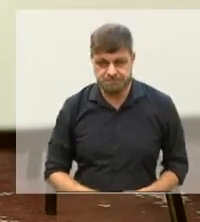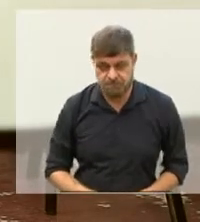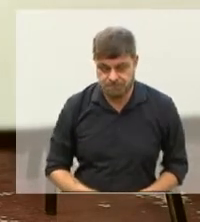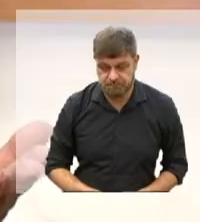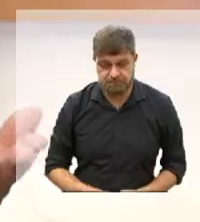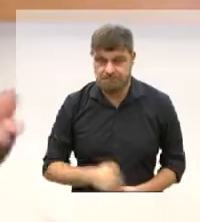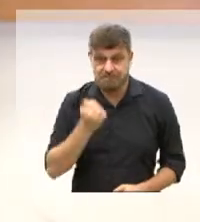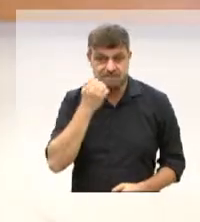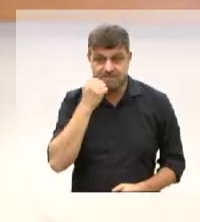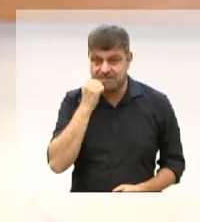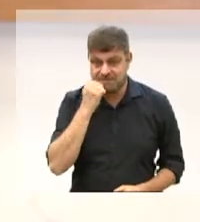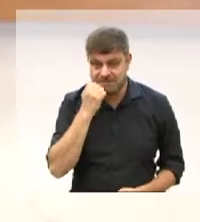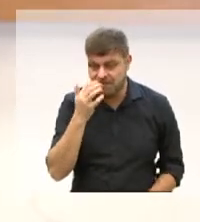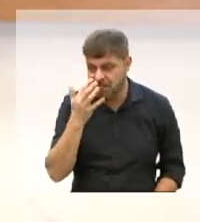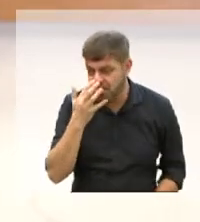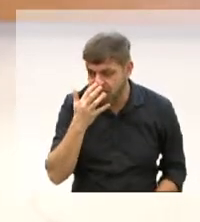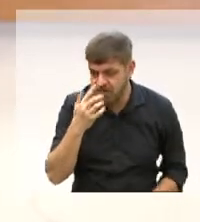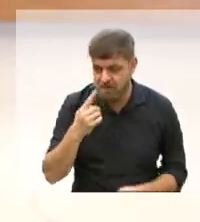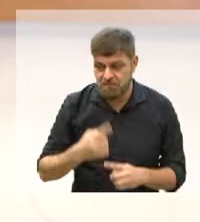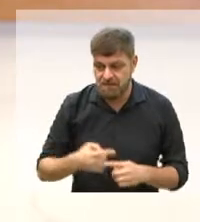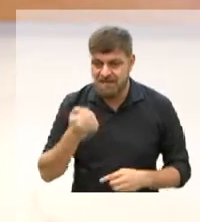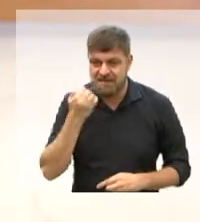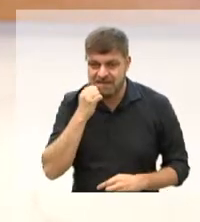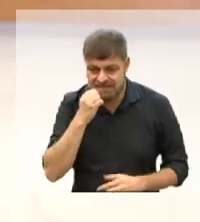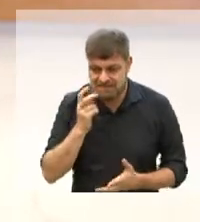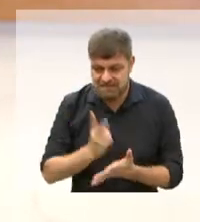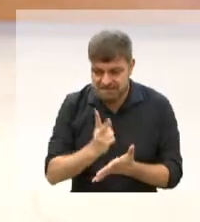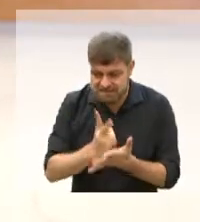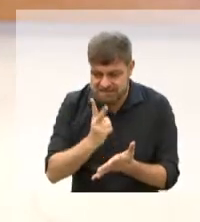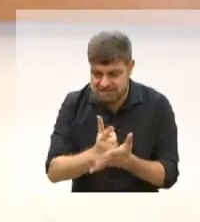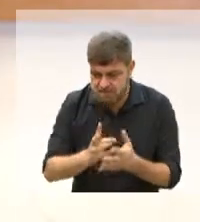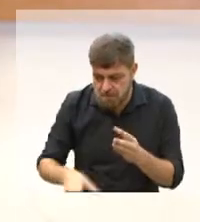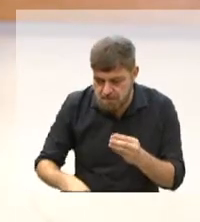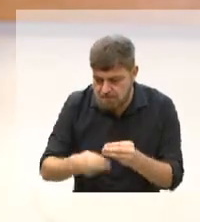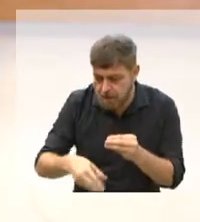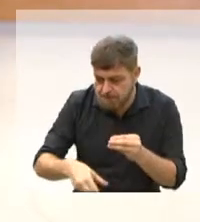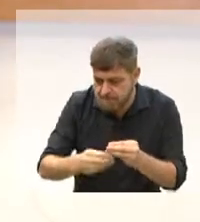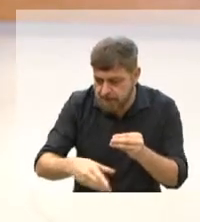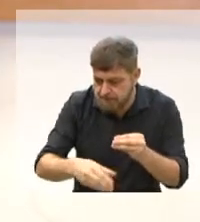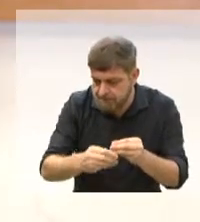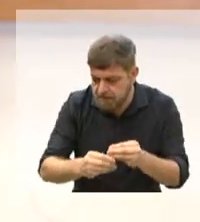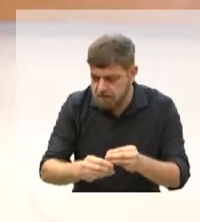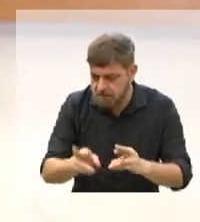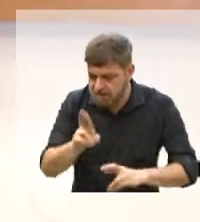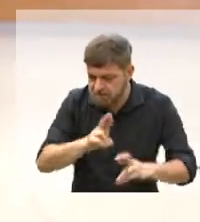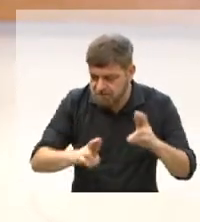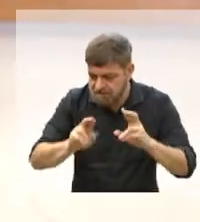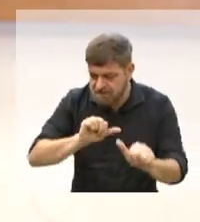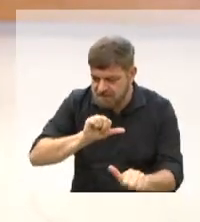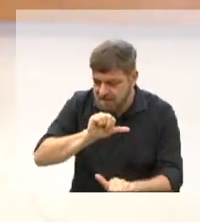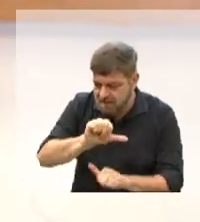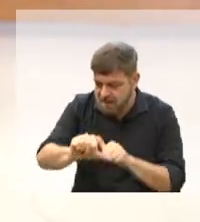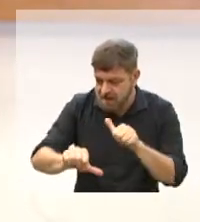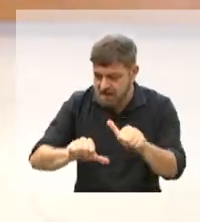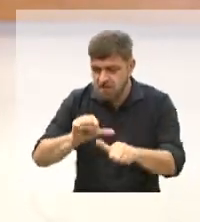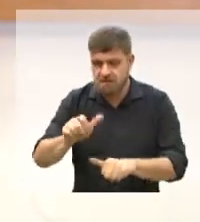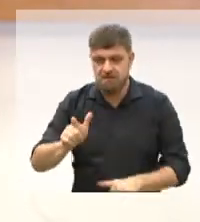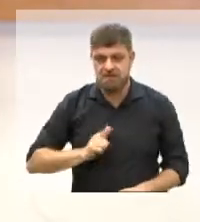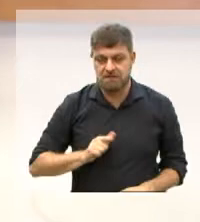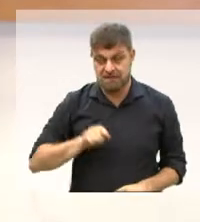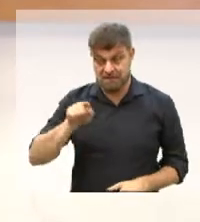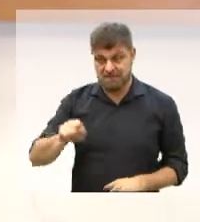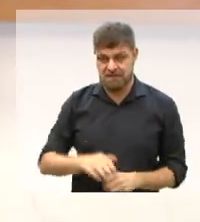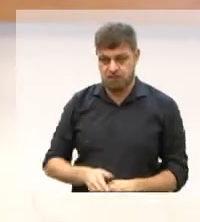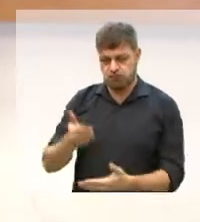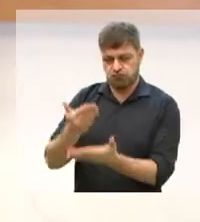da ciência, né? Quer dizer, porque ela está constantemente sendo retomada ou revista. O Weber, um sociólogo alemão, que dizia